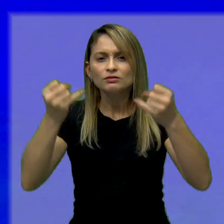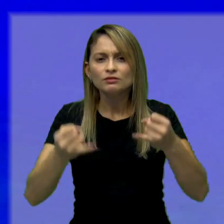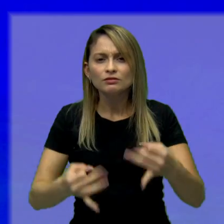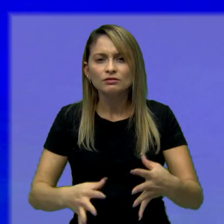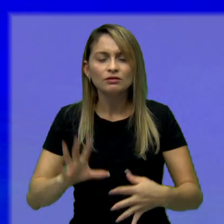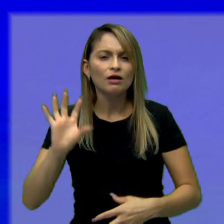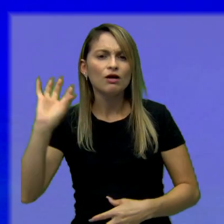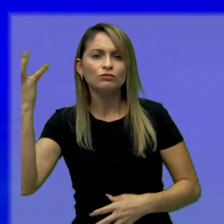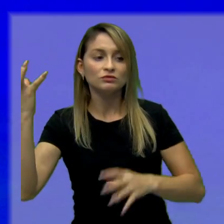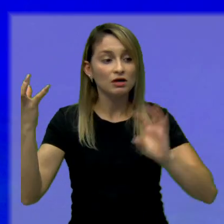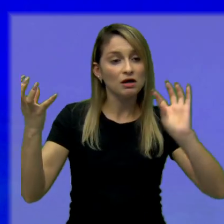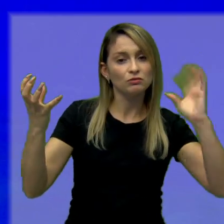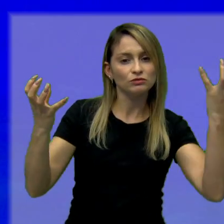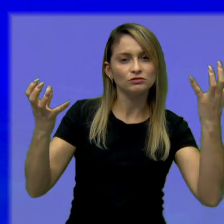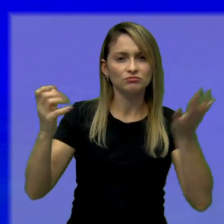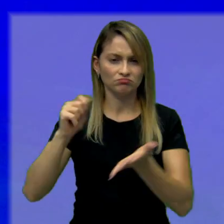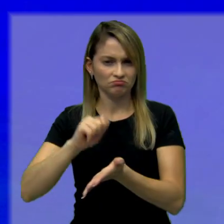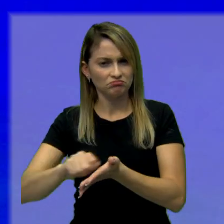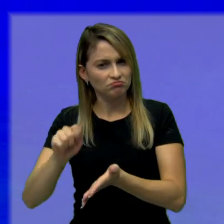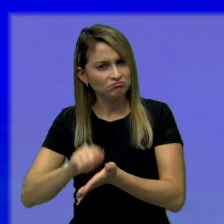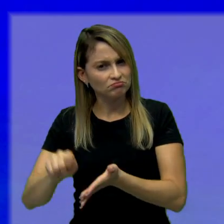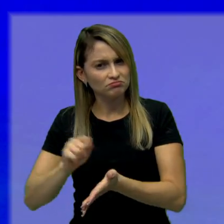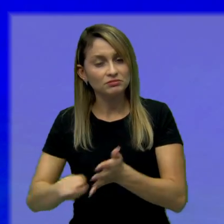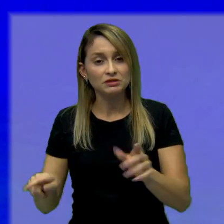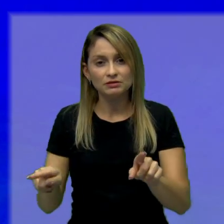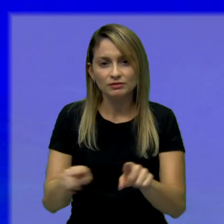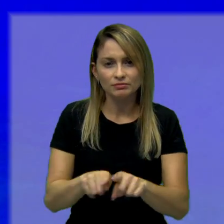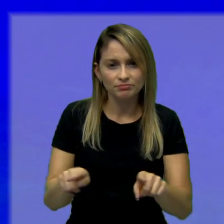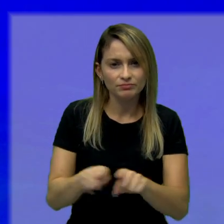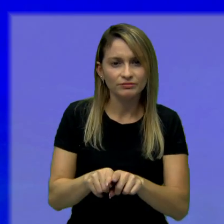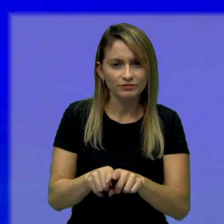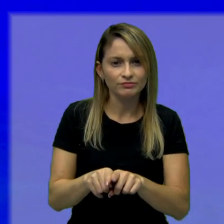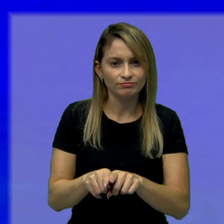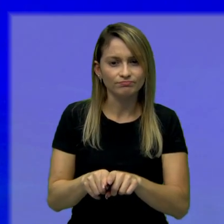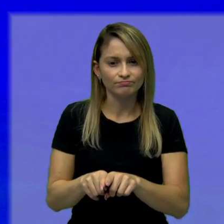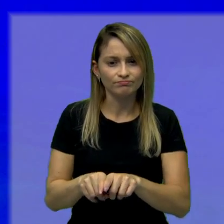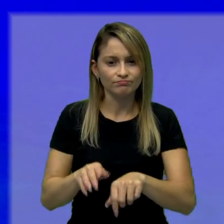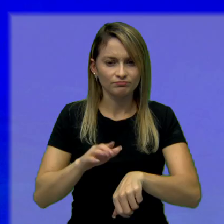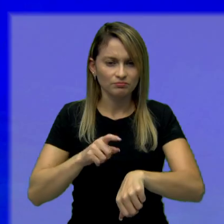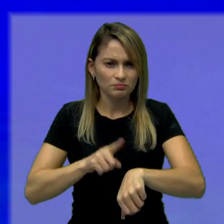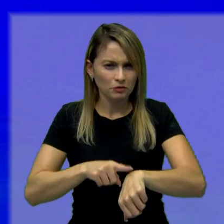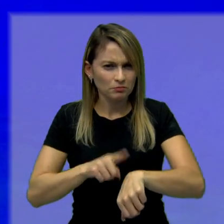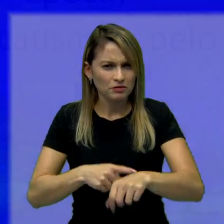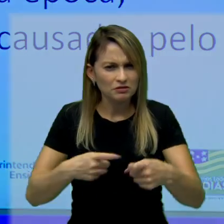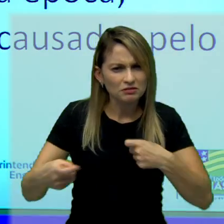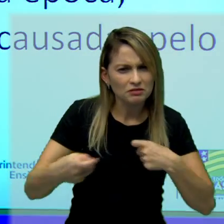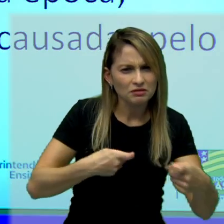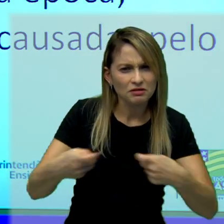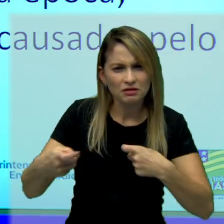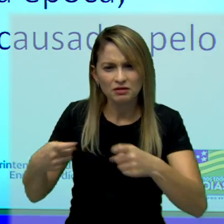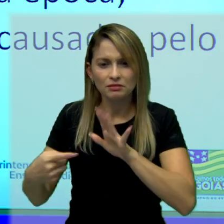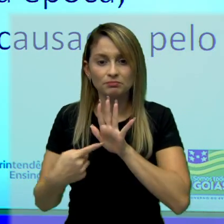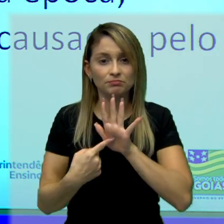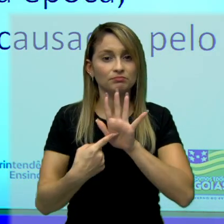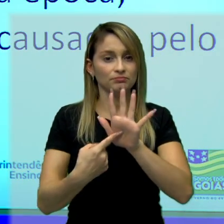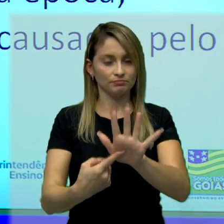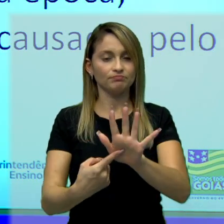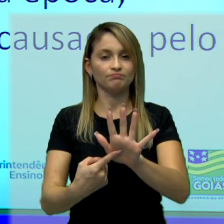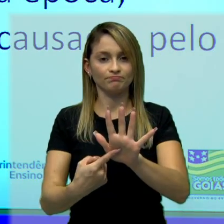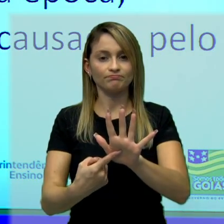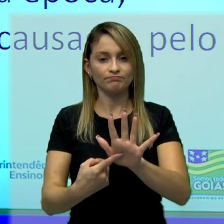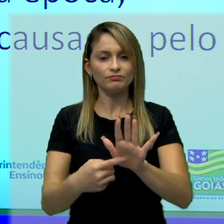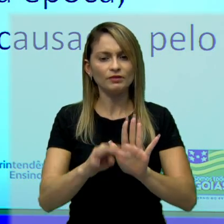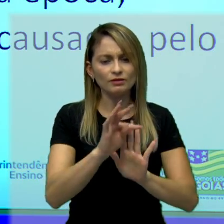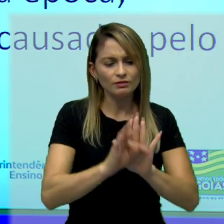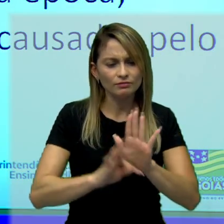que está acontecendo. E, querendo ou não, a desintegração social pelo cenário da guerra vai aparecer